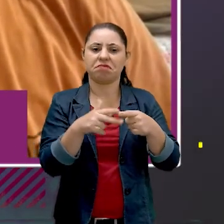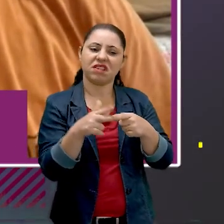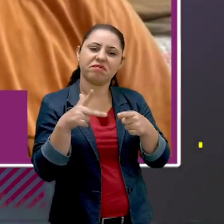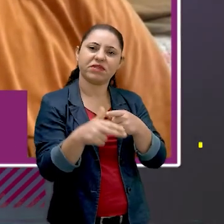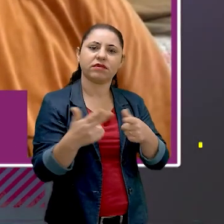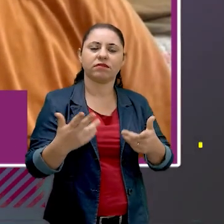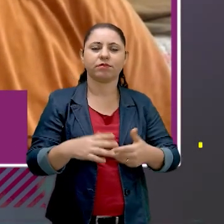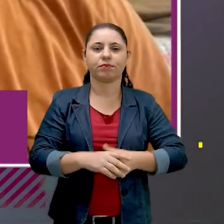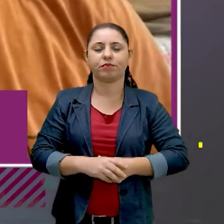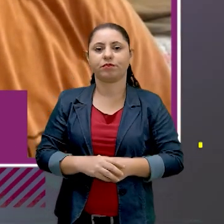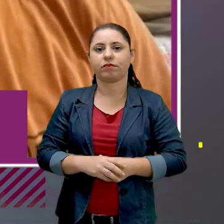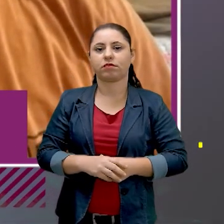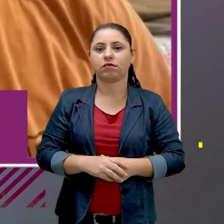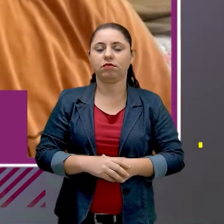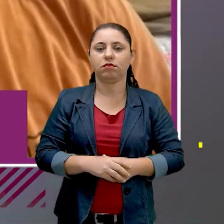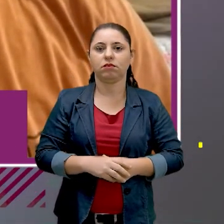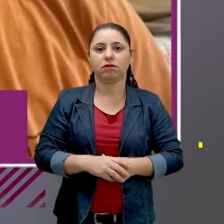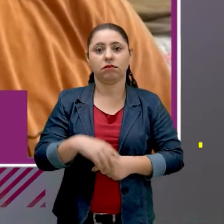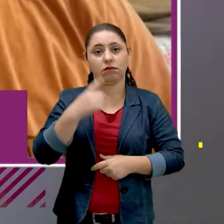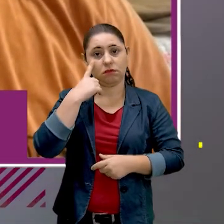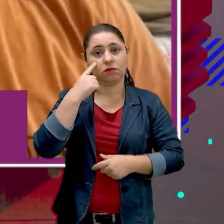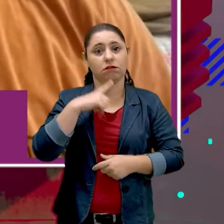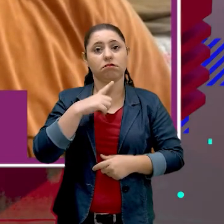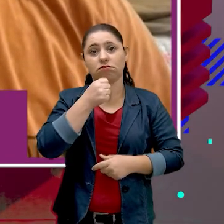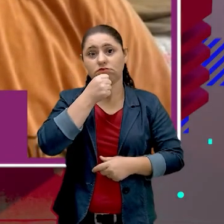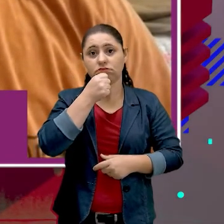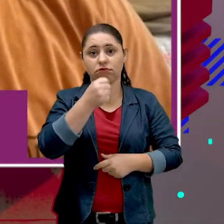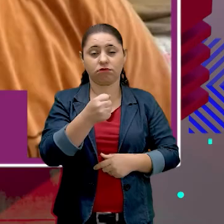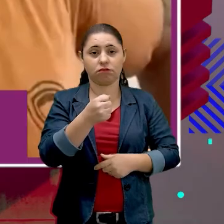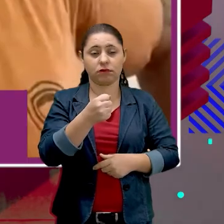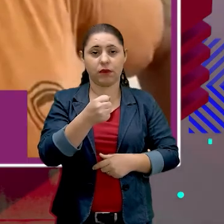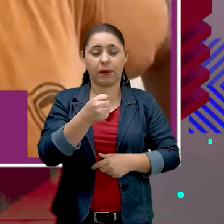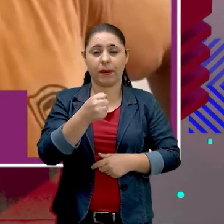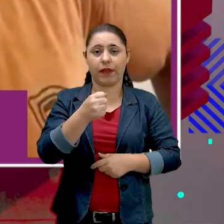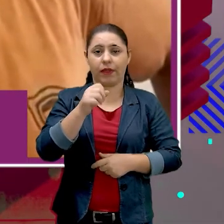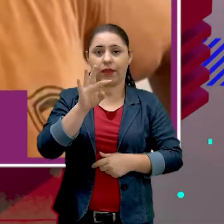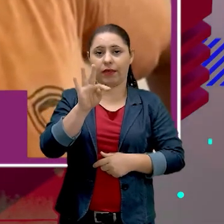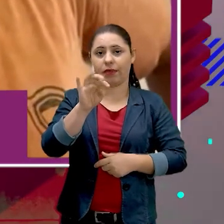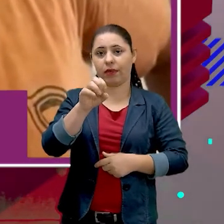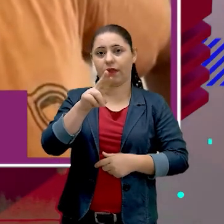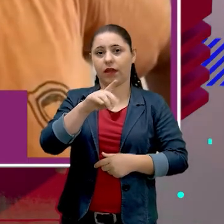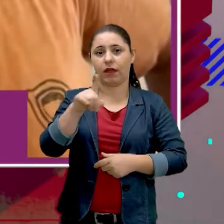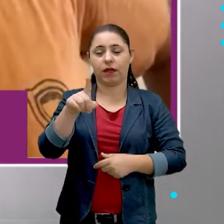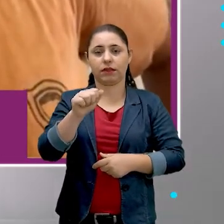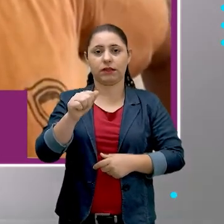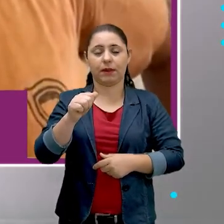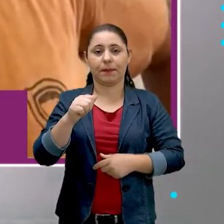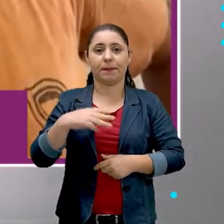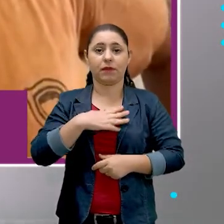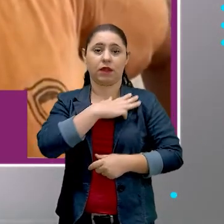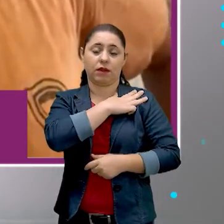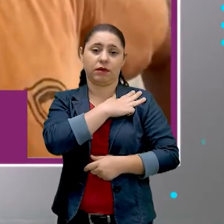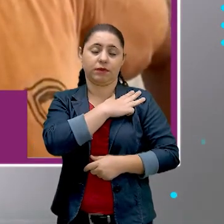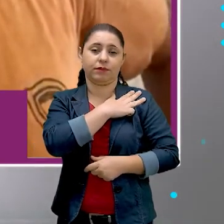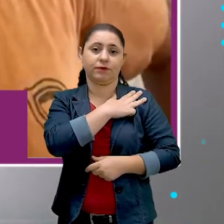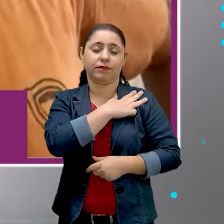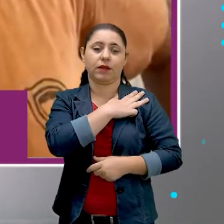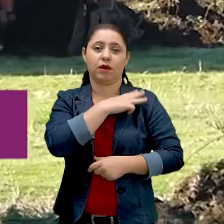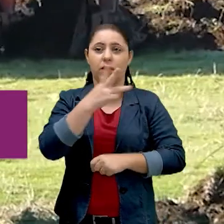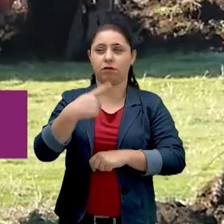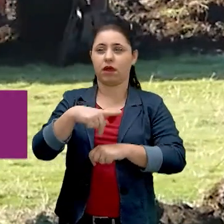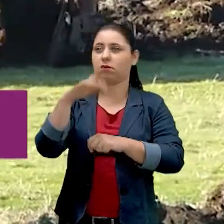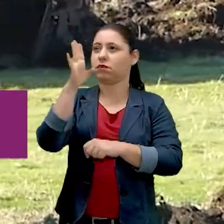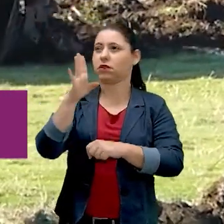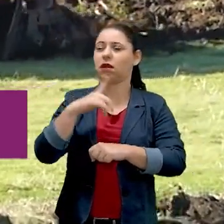ocorrendo? Olha, eu até vi uma entrevista da nossa ministra, Tereza Cristina. De fato, o Brasil tem uma garantia